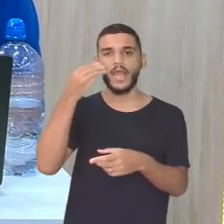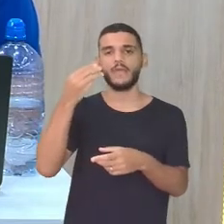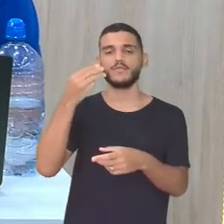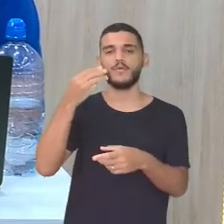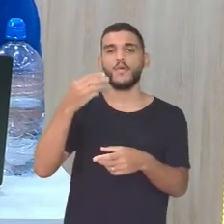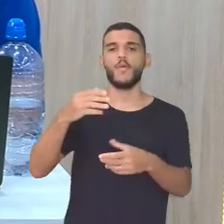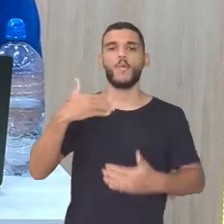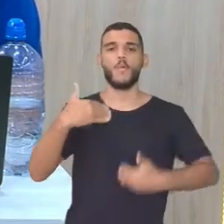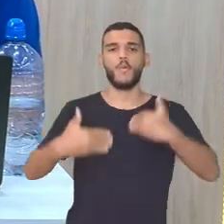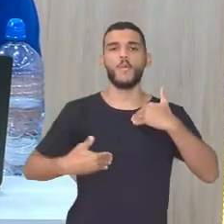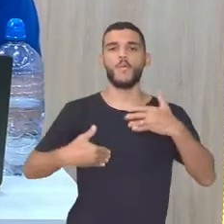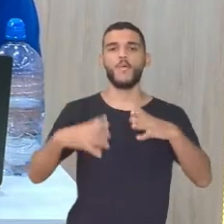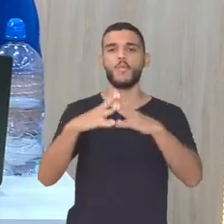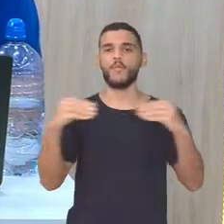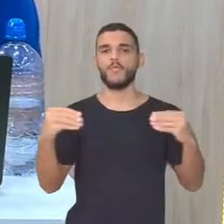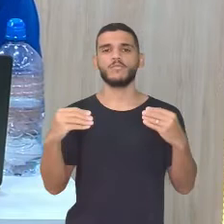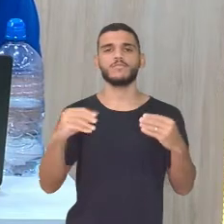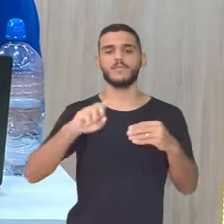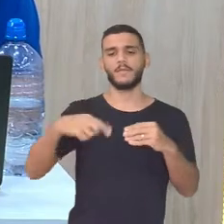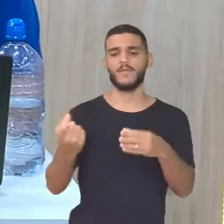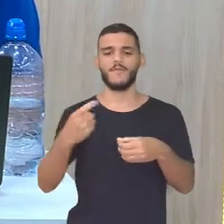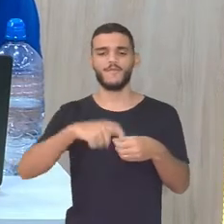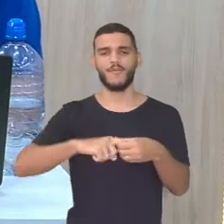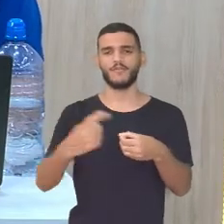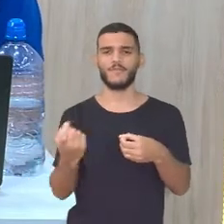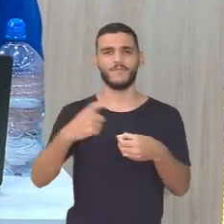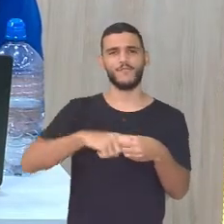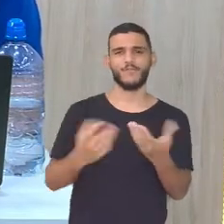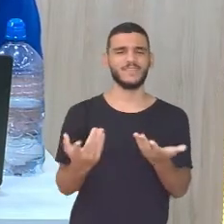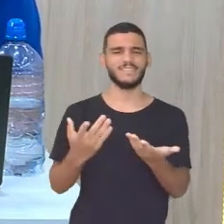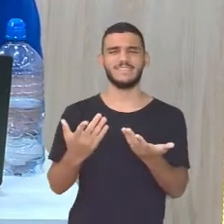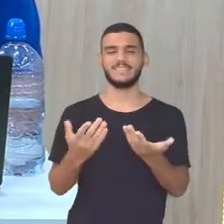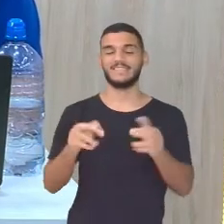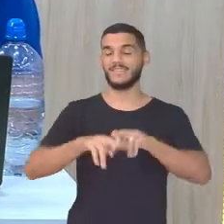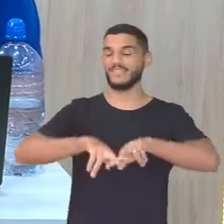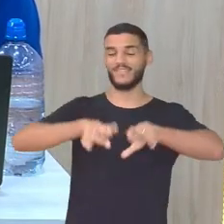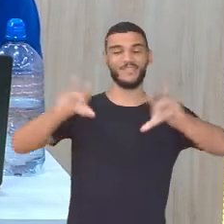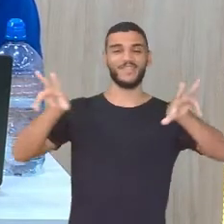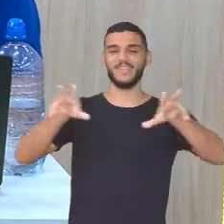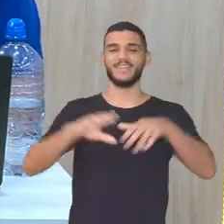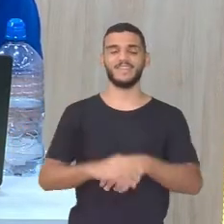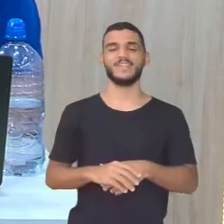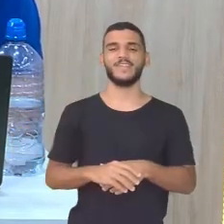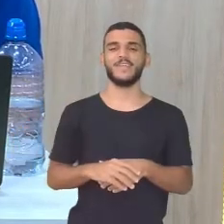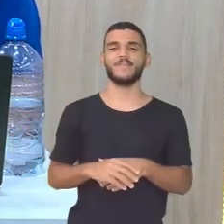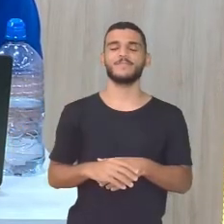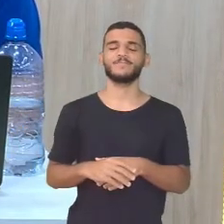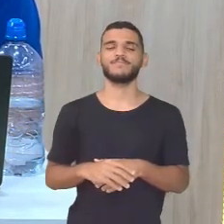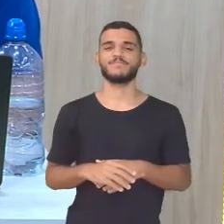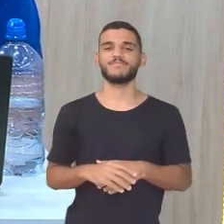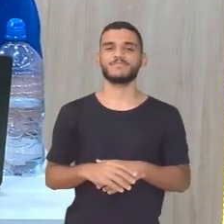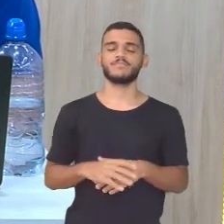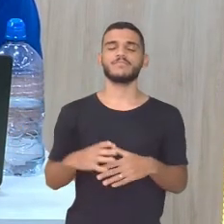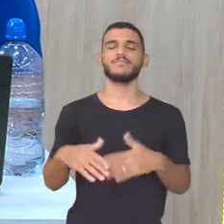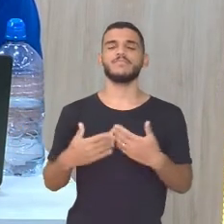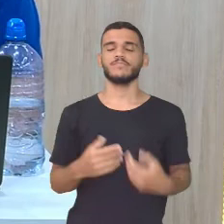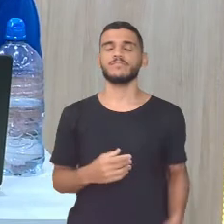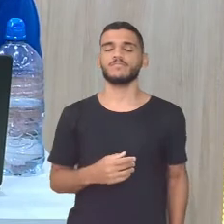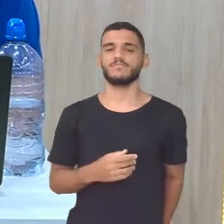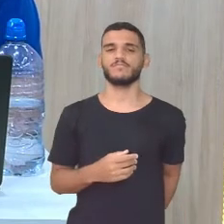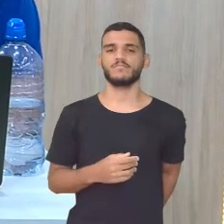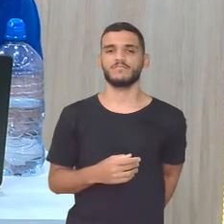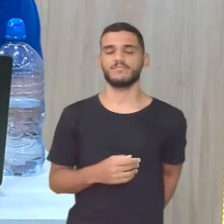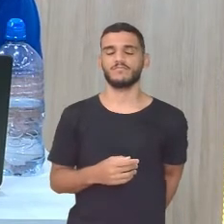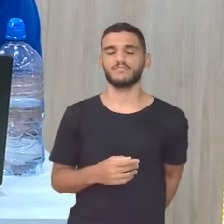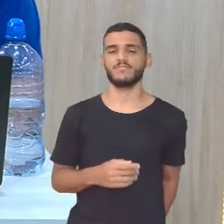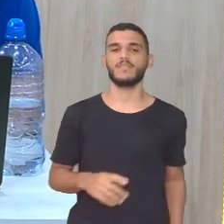ele volta e fica reaparecendo assim nos galhos da floresta, né? Porque o gato escala. A gente também tem